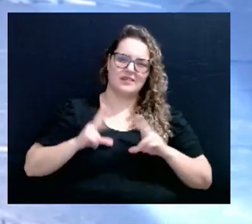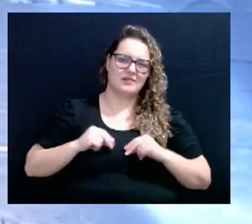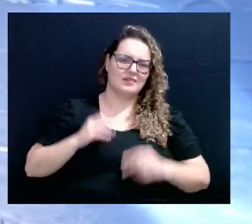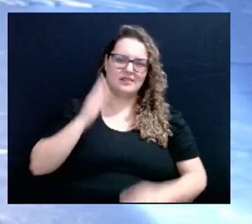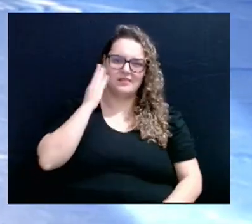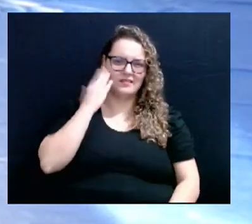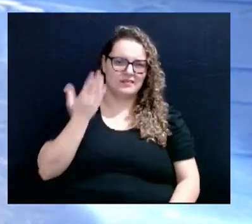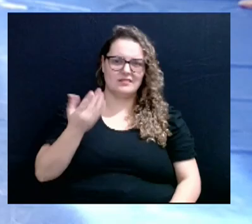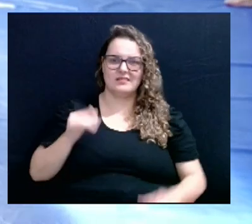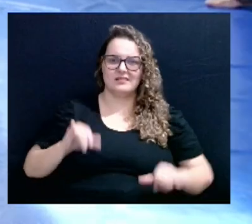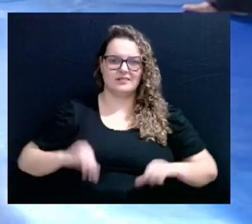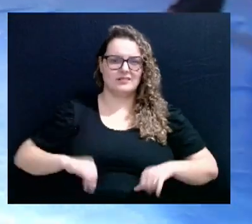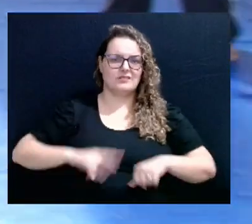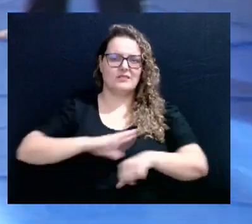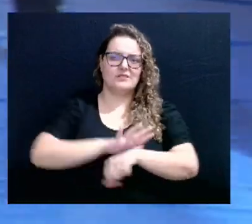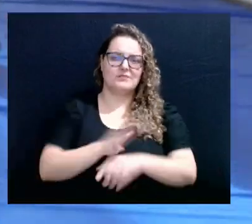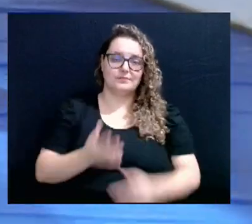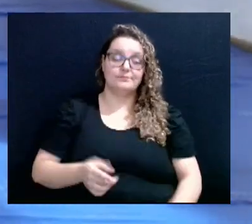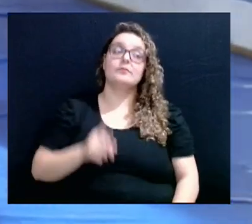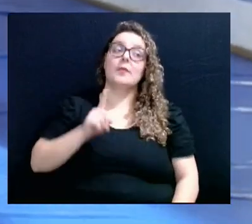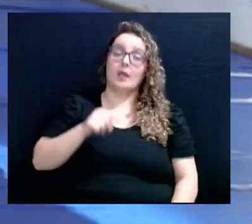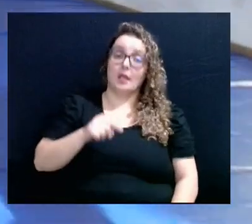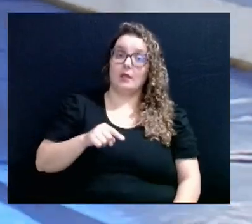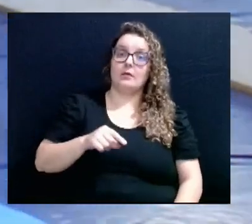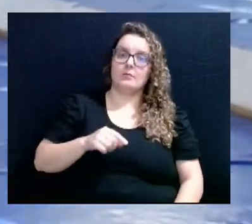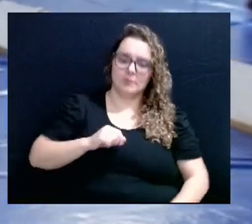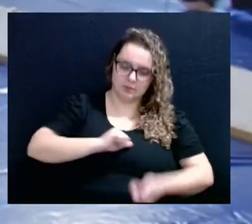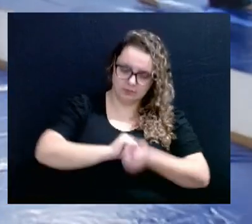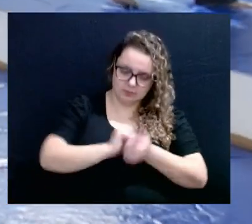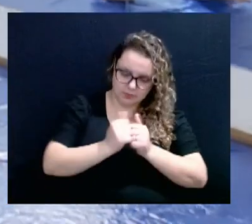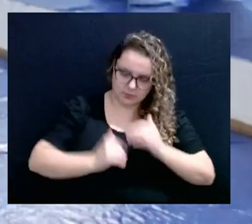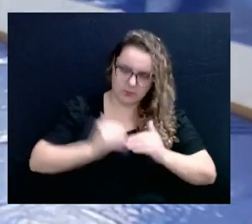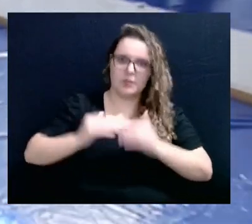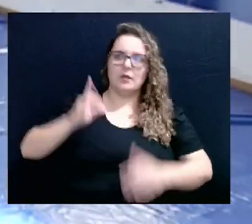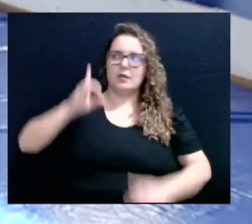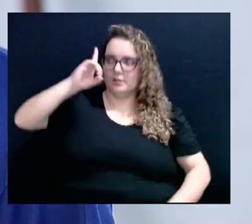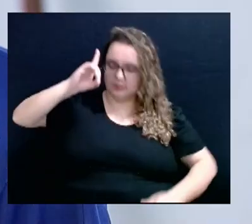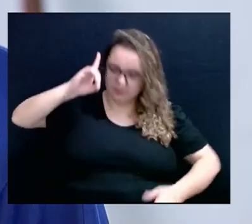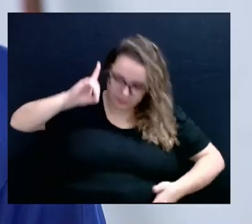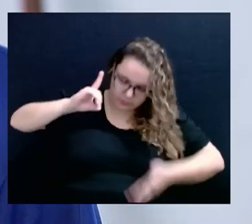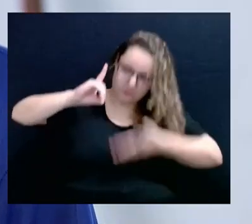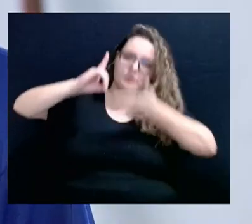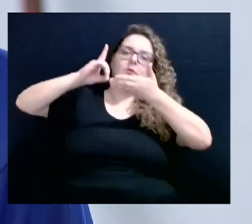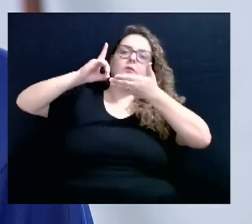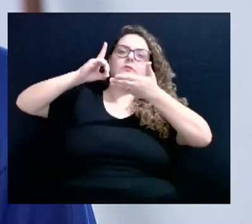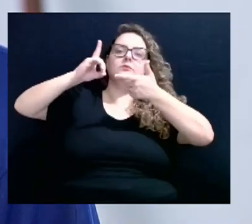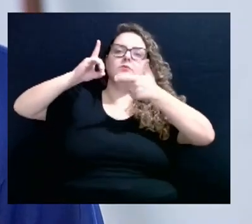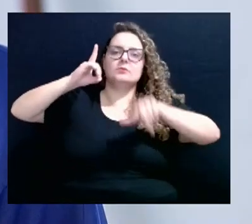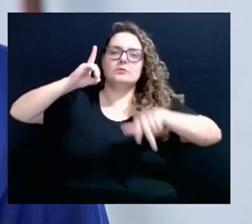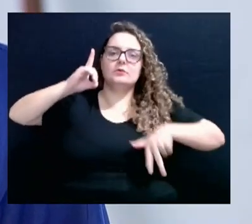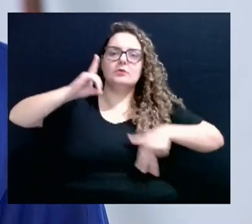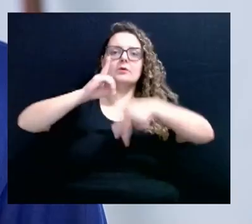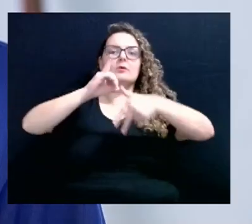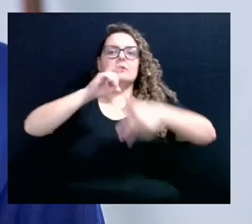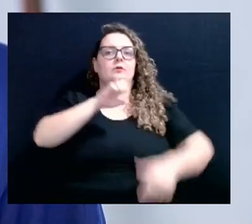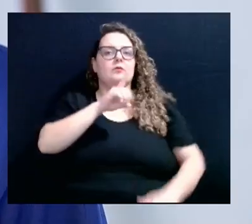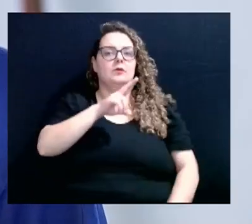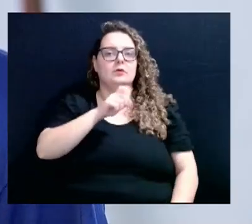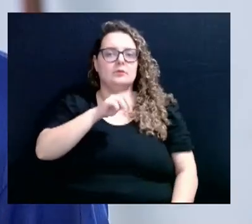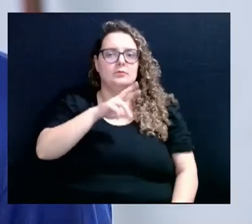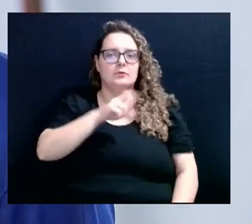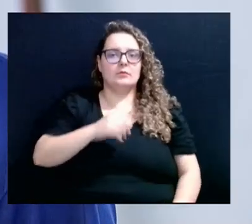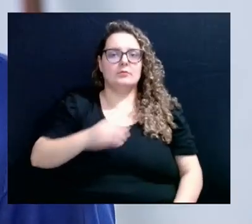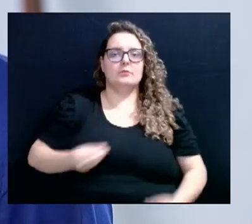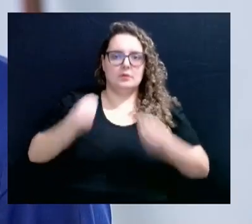racismo. Mas ele se reergueu. Deus me pôs pra cima de novo. O Eduardo cada vez se